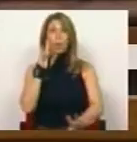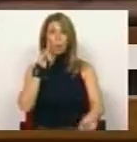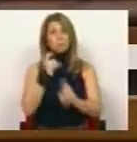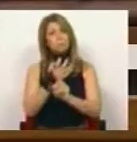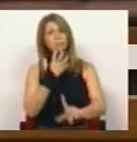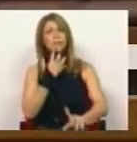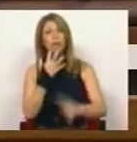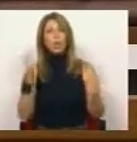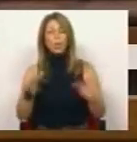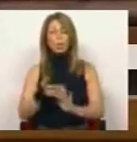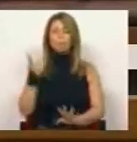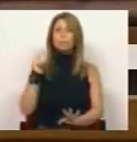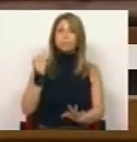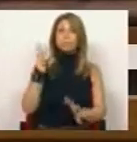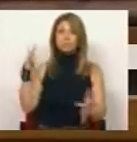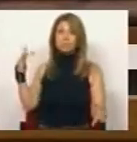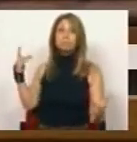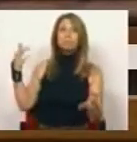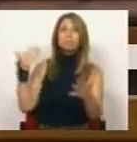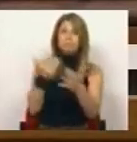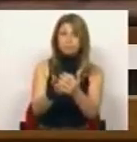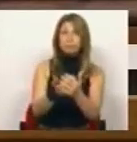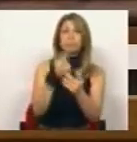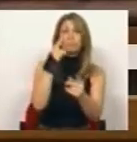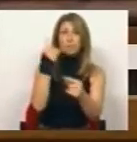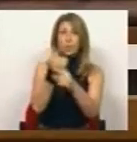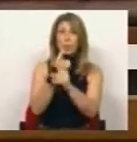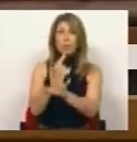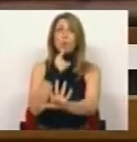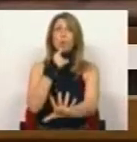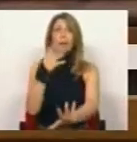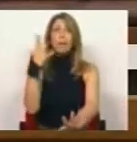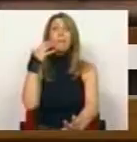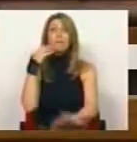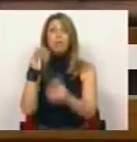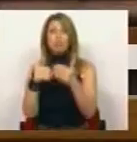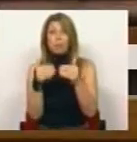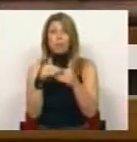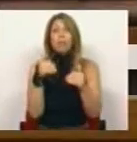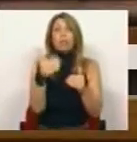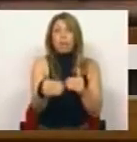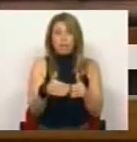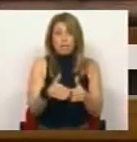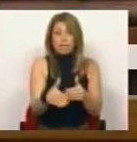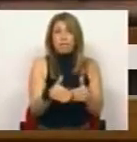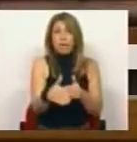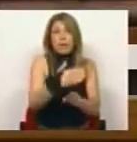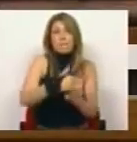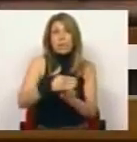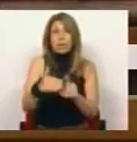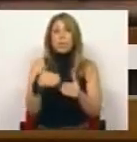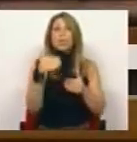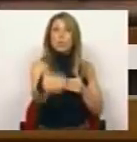décadas os efeitos que a sobreutilização de plástico traria a médio e a longo prazo.